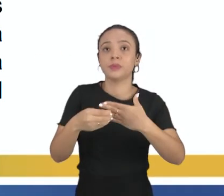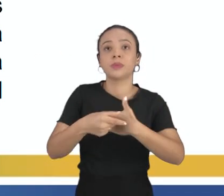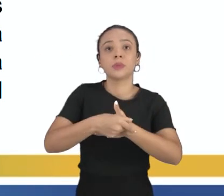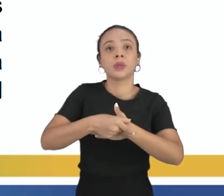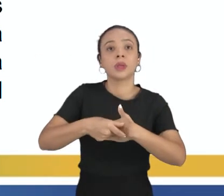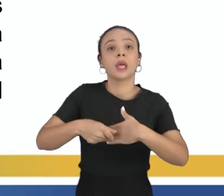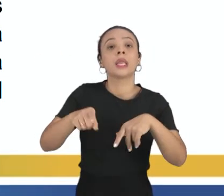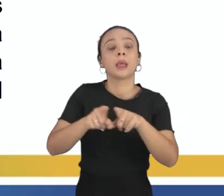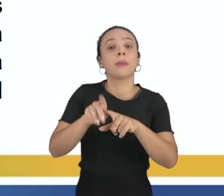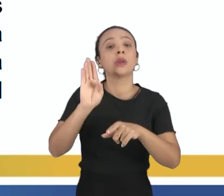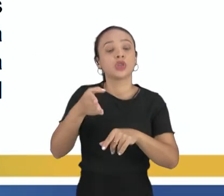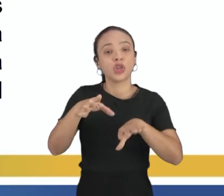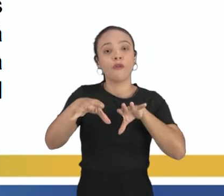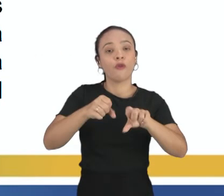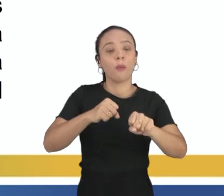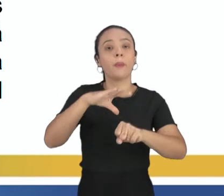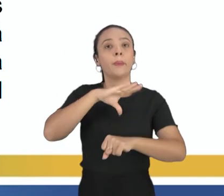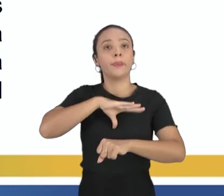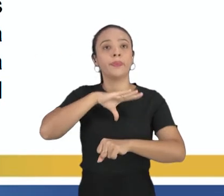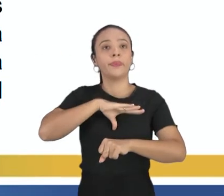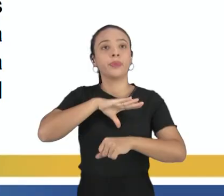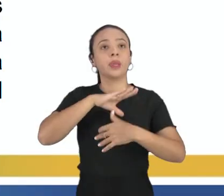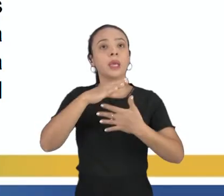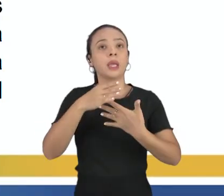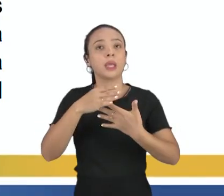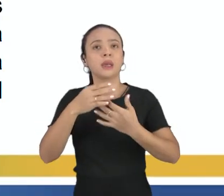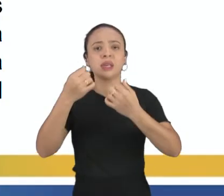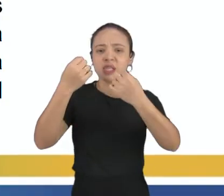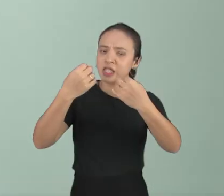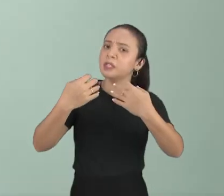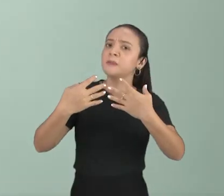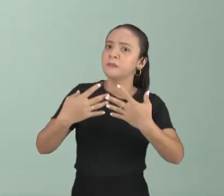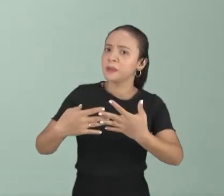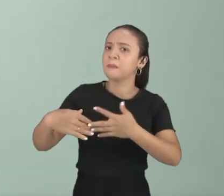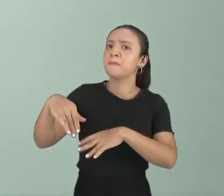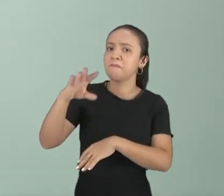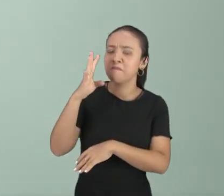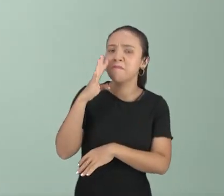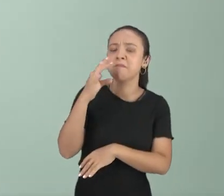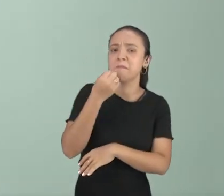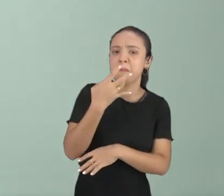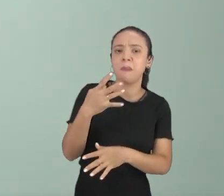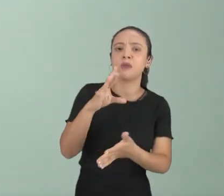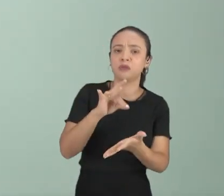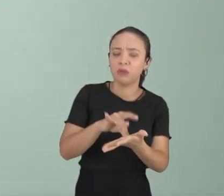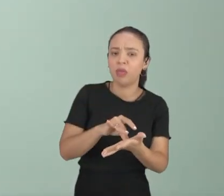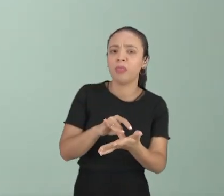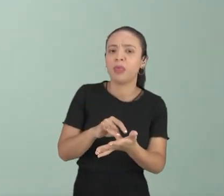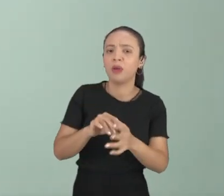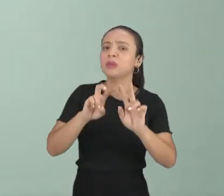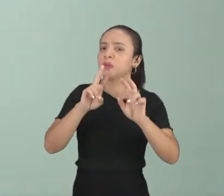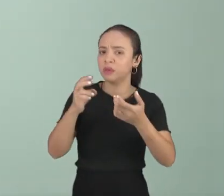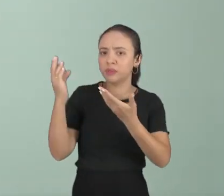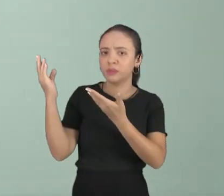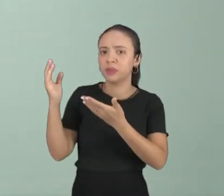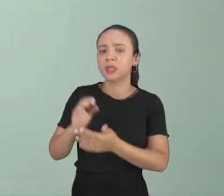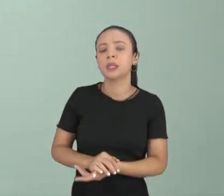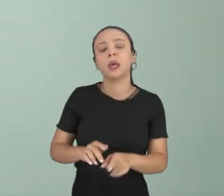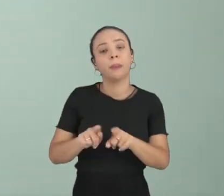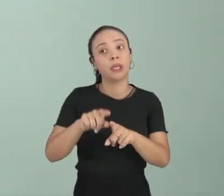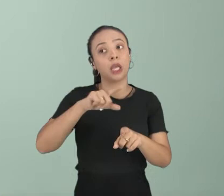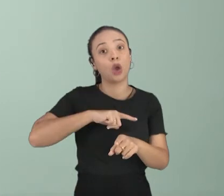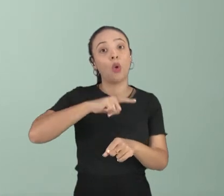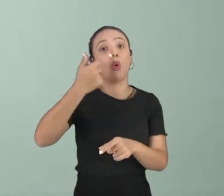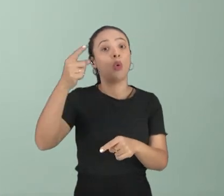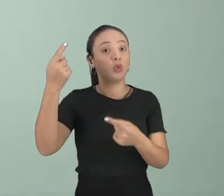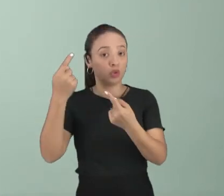em língua portuguesa e ela faz, assim, um desdobramento muito interessante a respeito dessa obra e tem outras obras também resenhadas